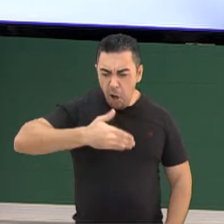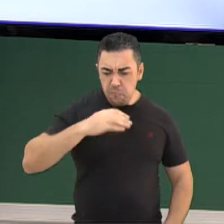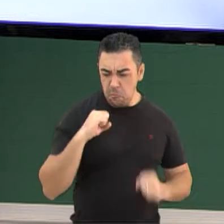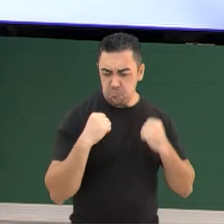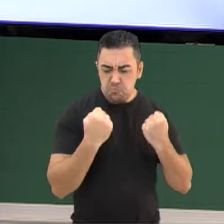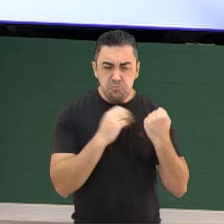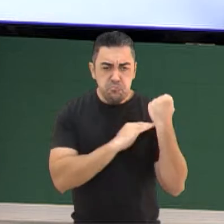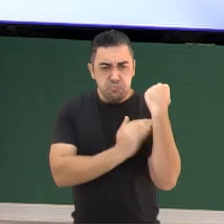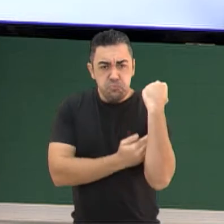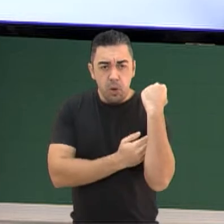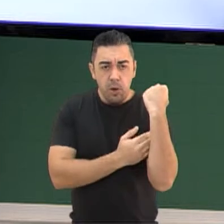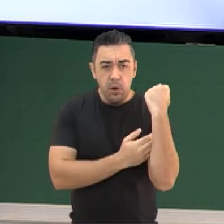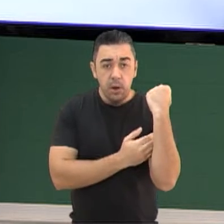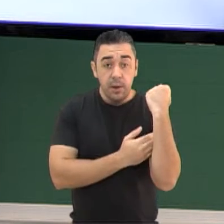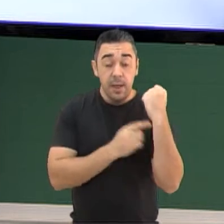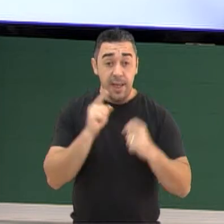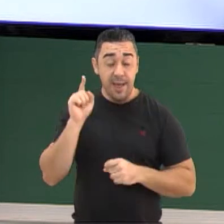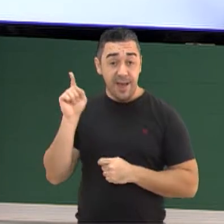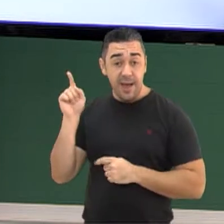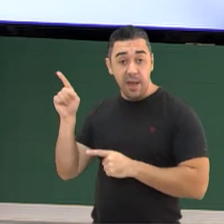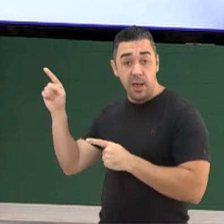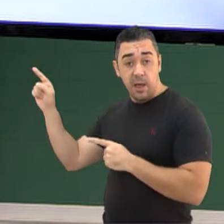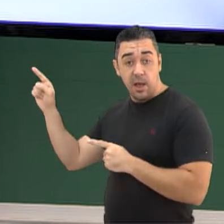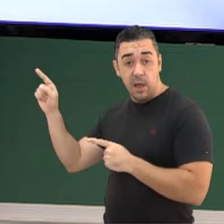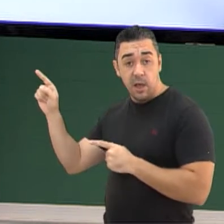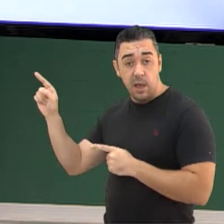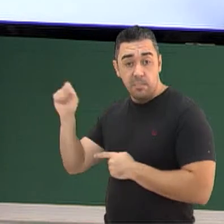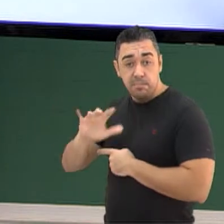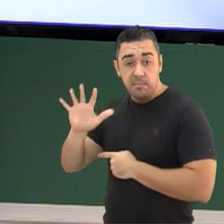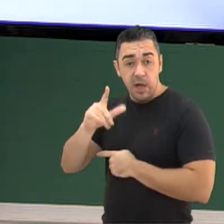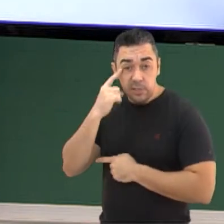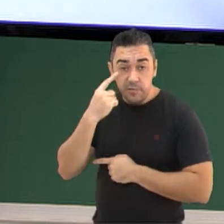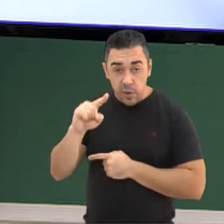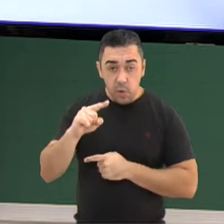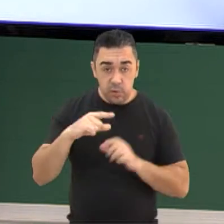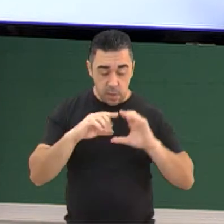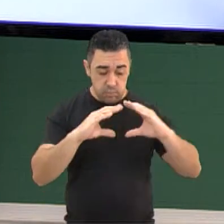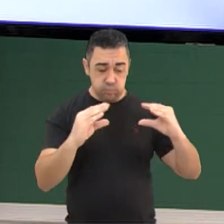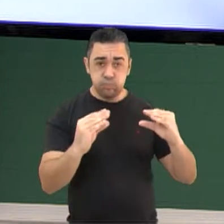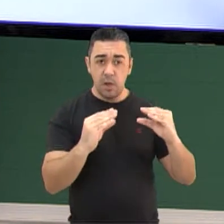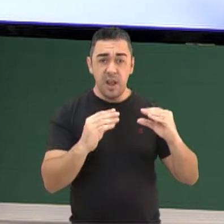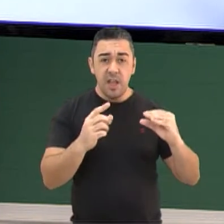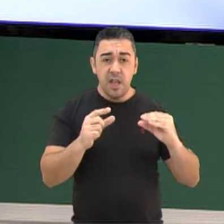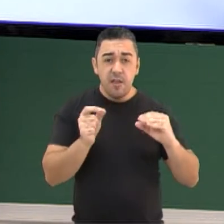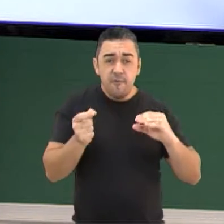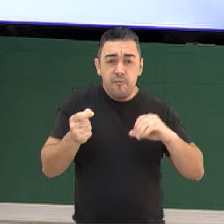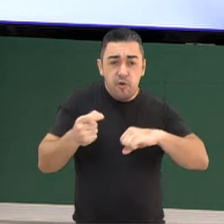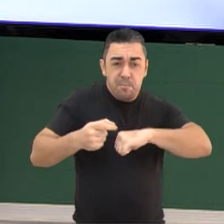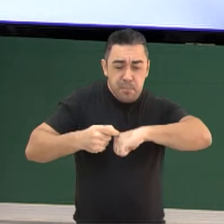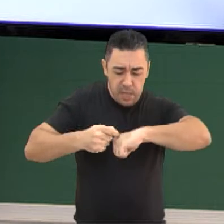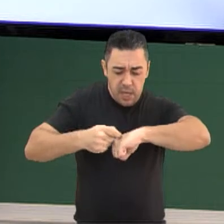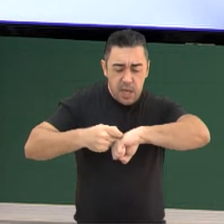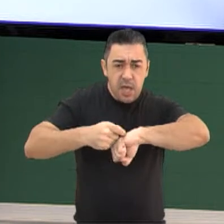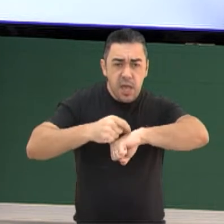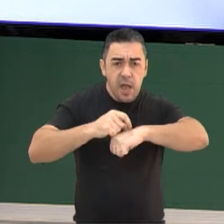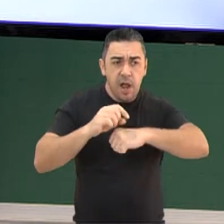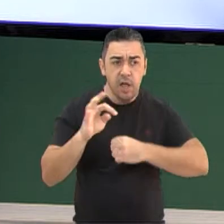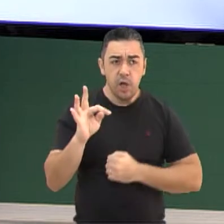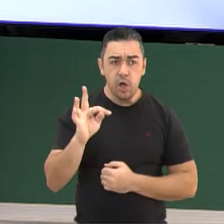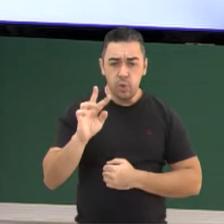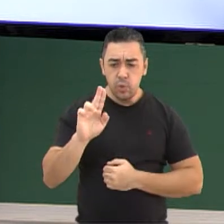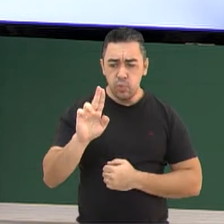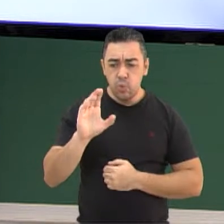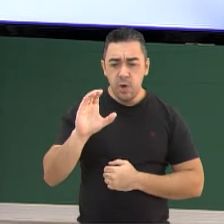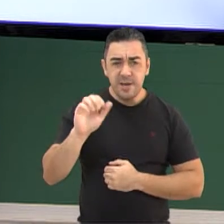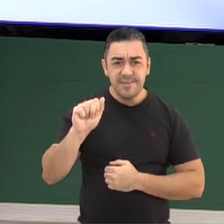uma imagem onde um indígena mostra uma luva feita de palha cheio de formigas tucandeiras. Dizem que a picada